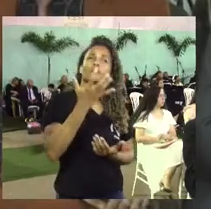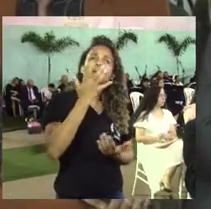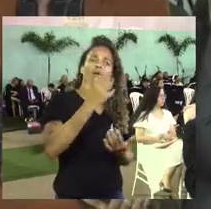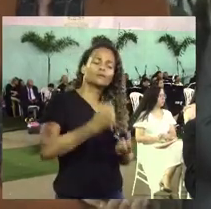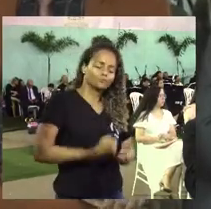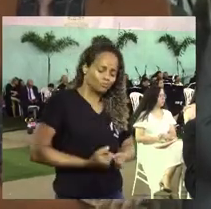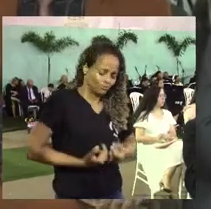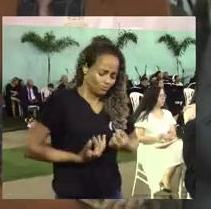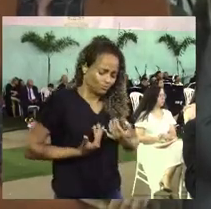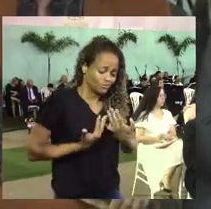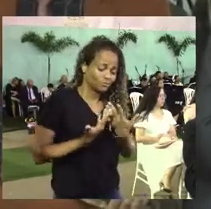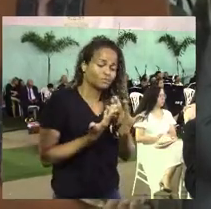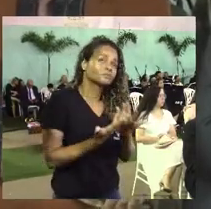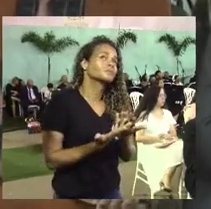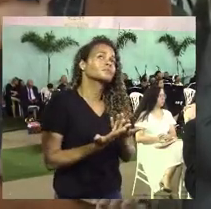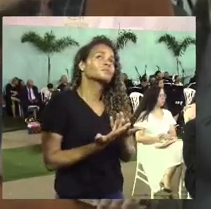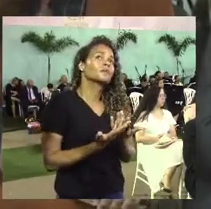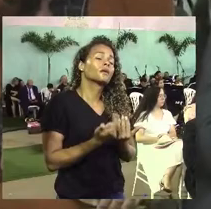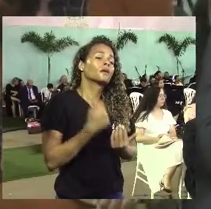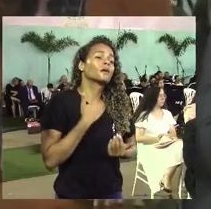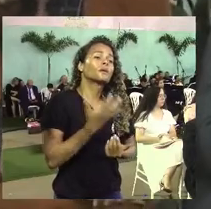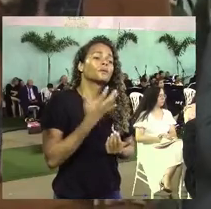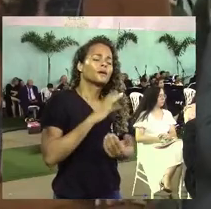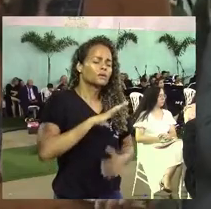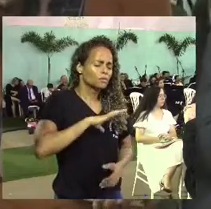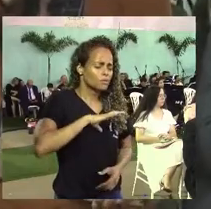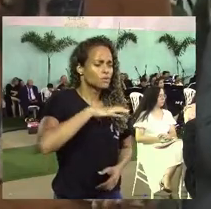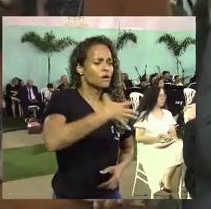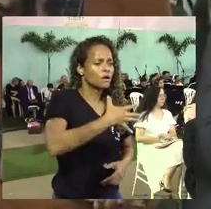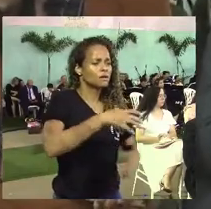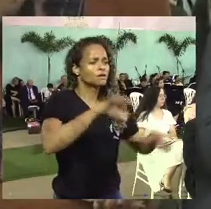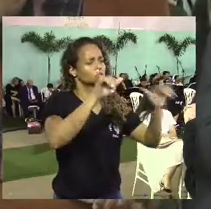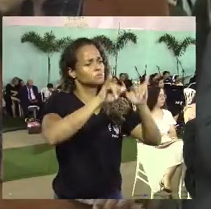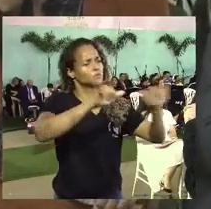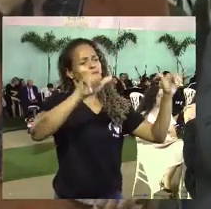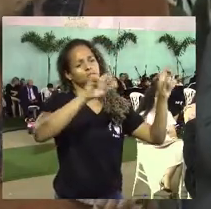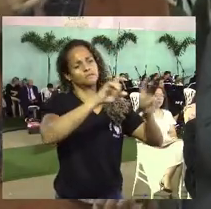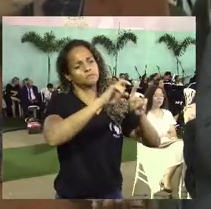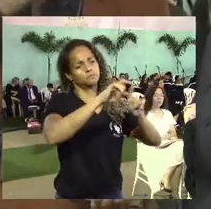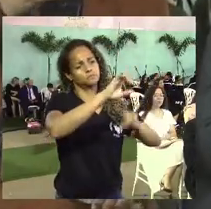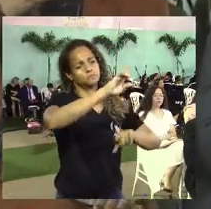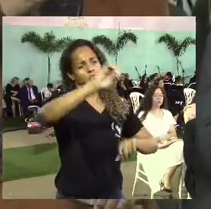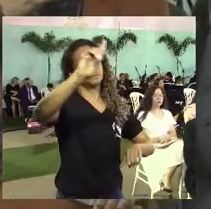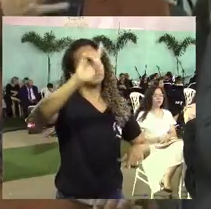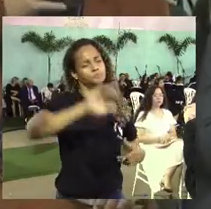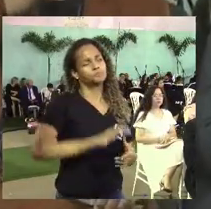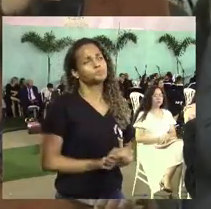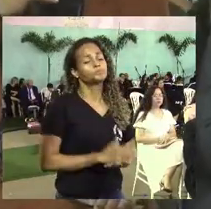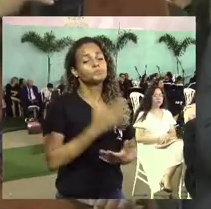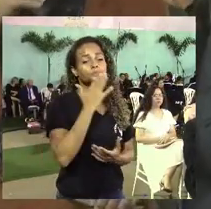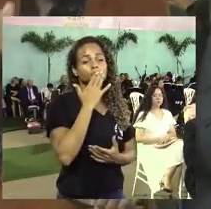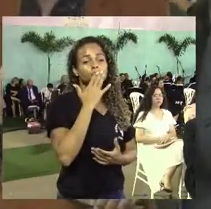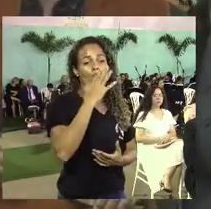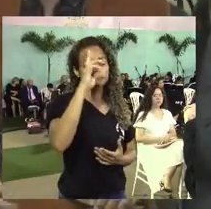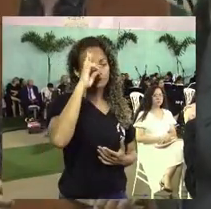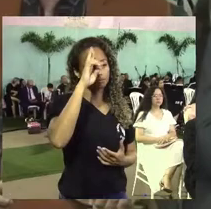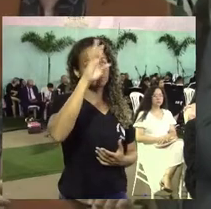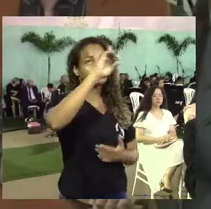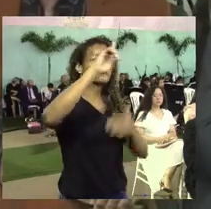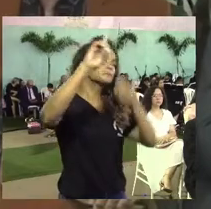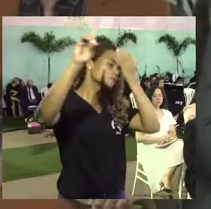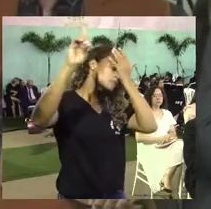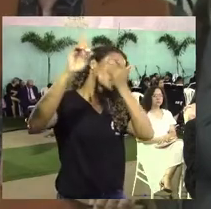do Espírito Santo eu quero ousadia para pregar a tua palavra peça para Deus ousadia